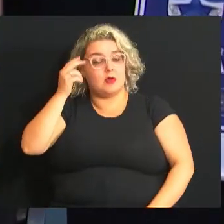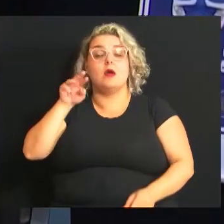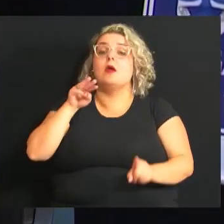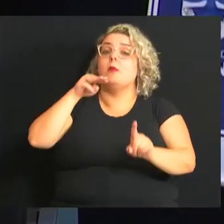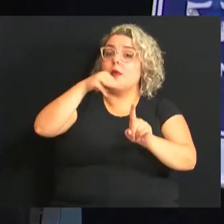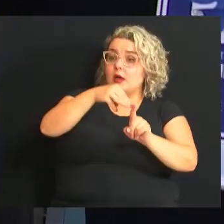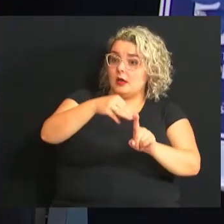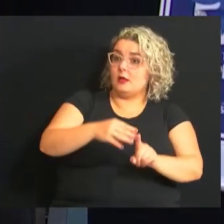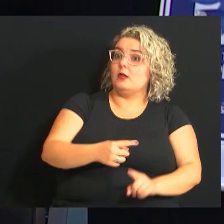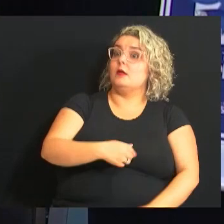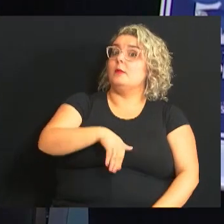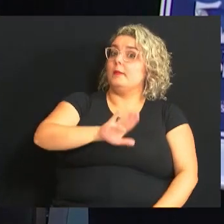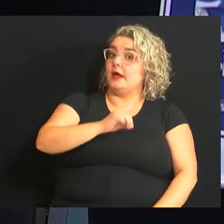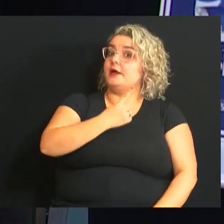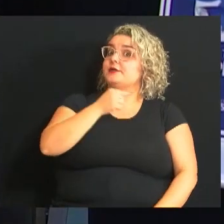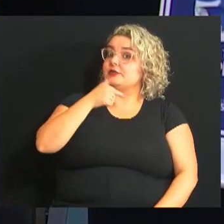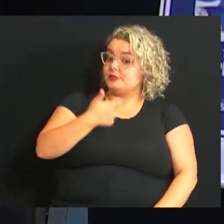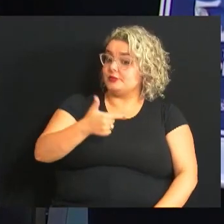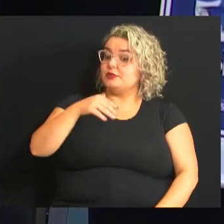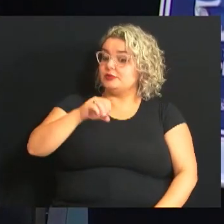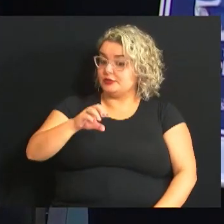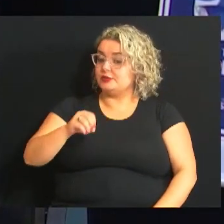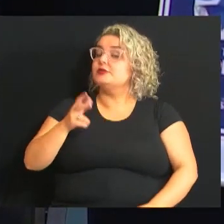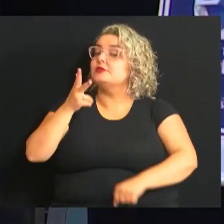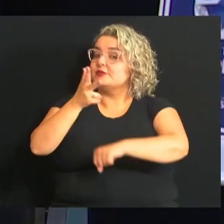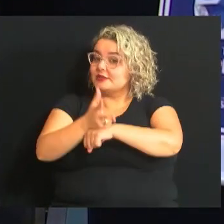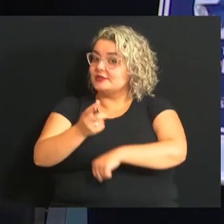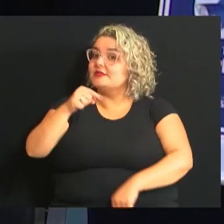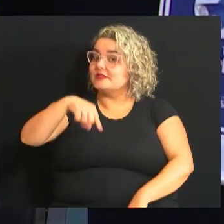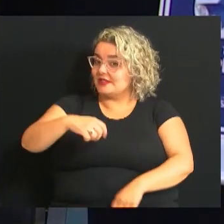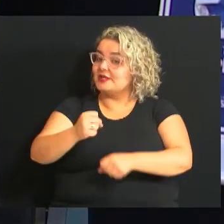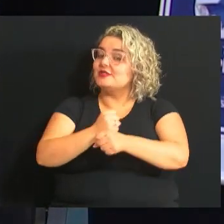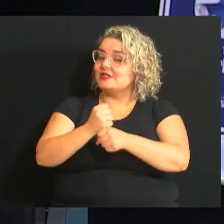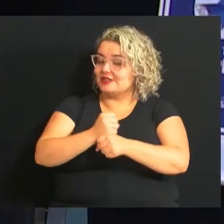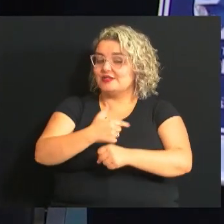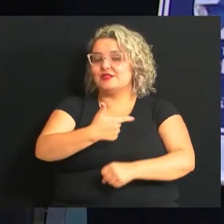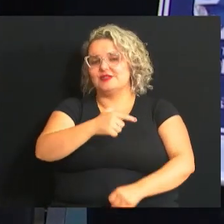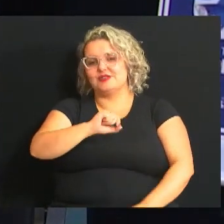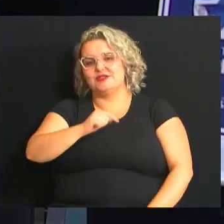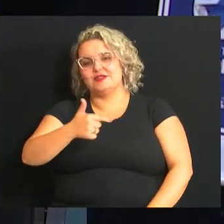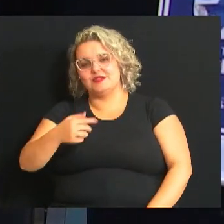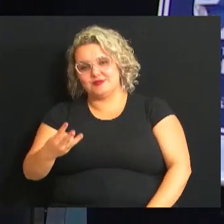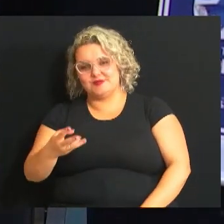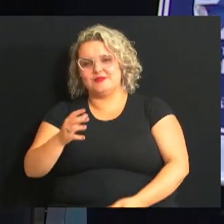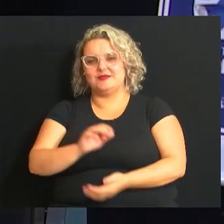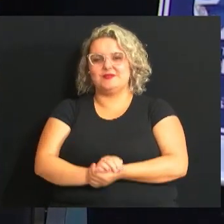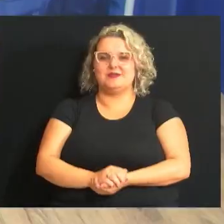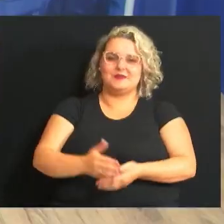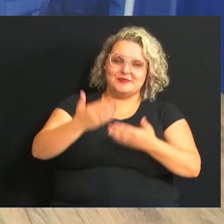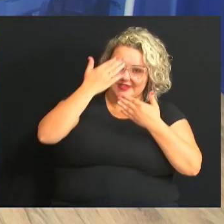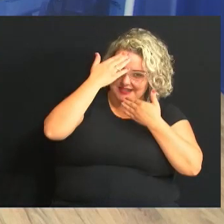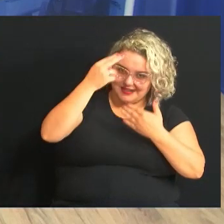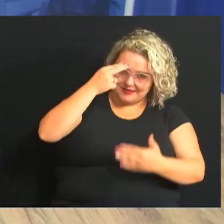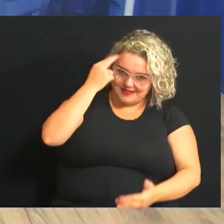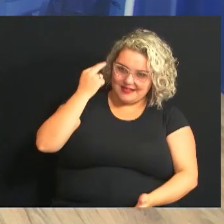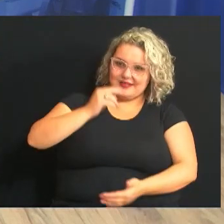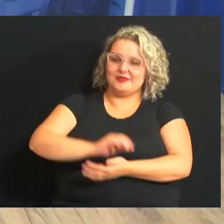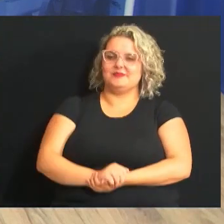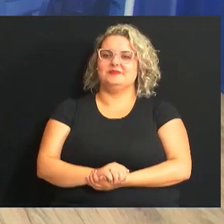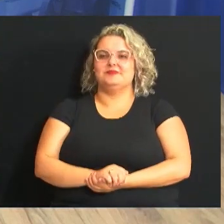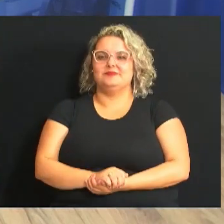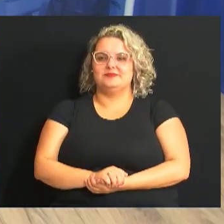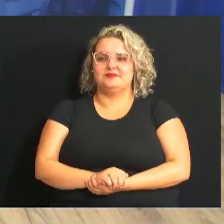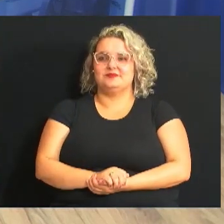aí a mais de 1.200 câmeras neste ano de 2023. Valeu, Gabriel.